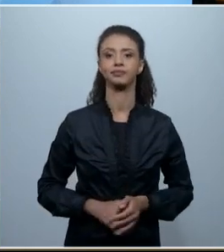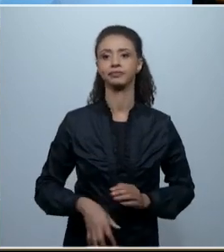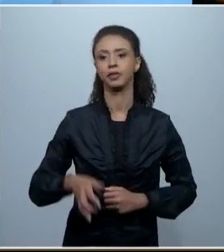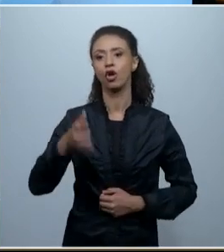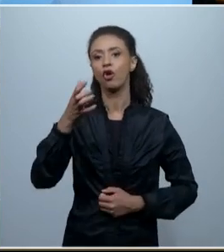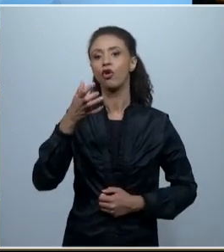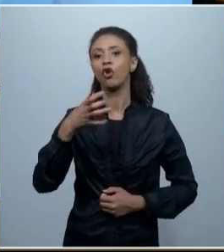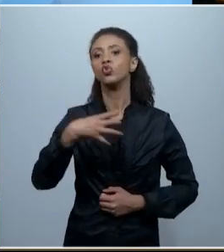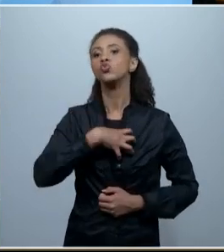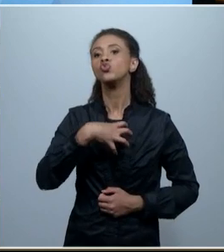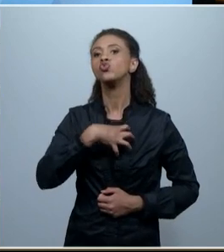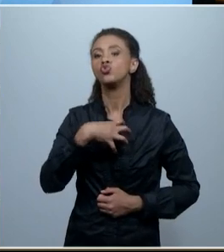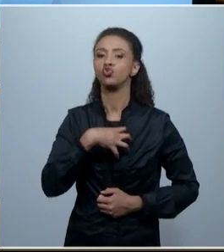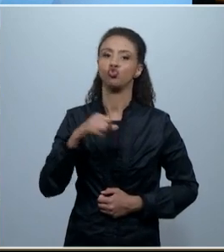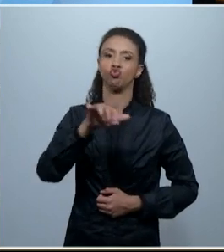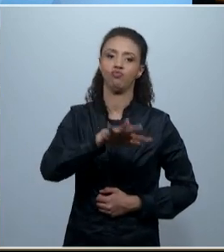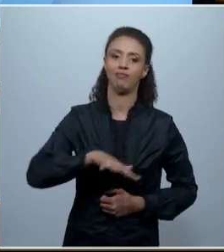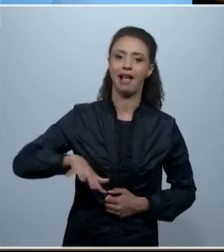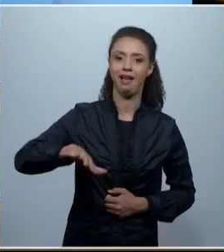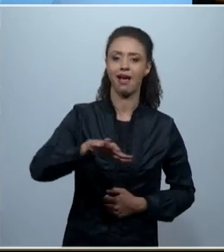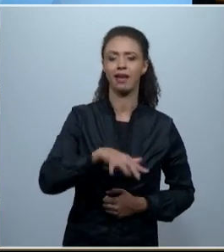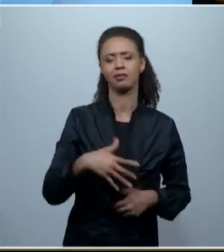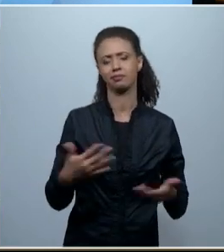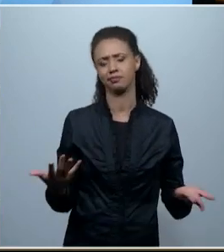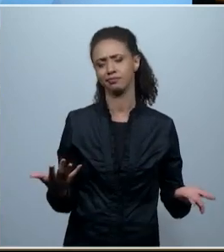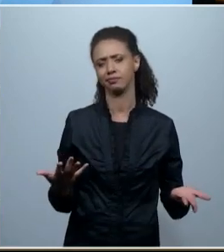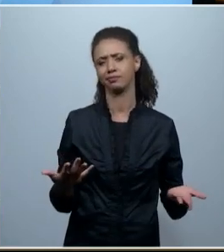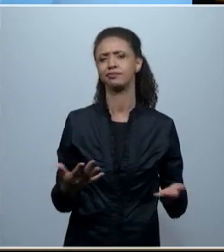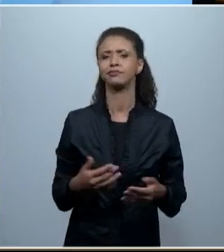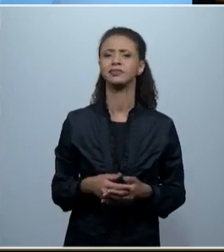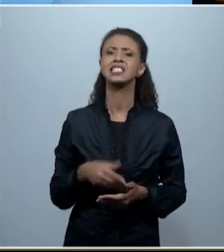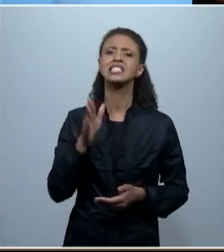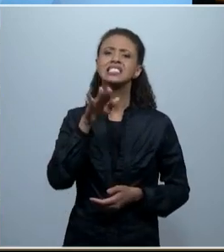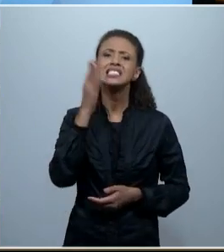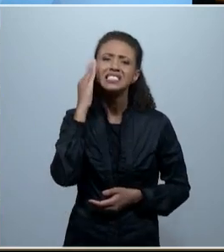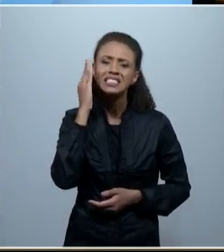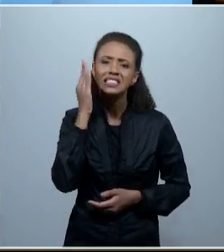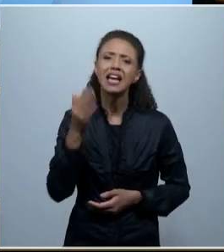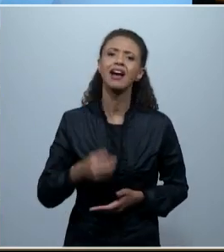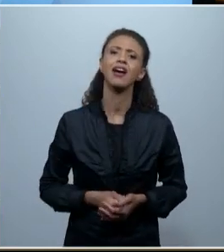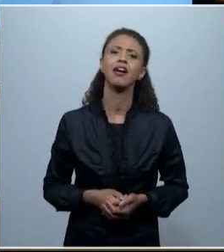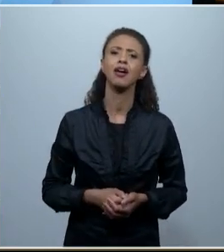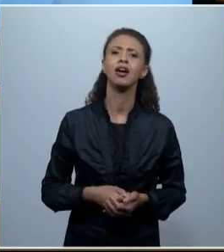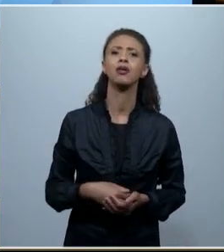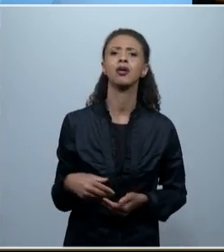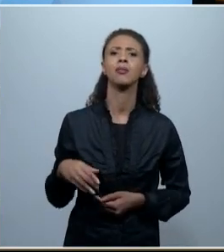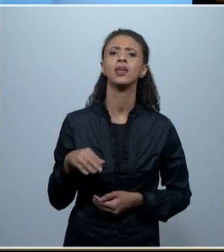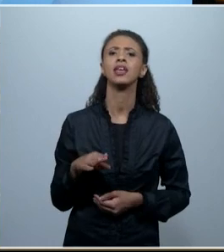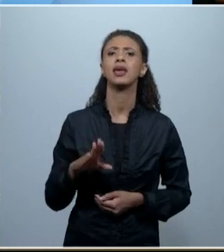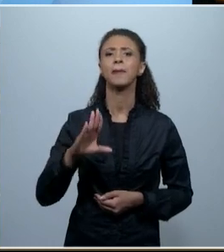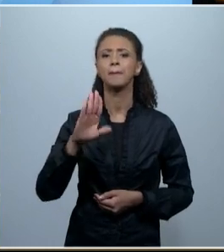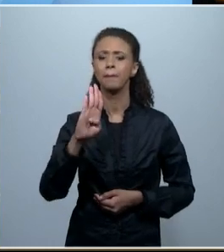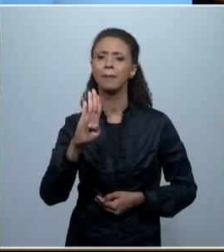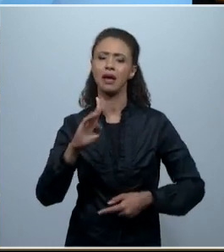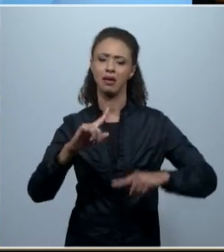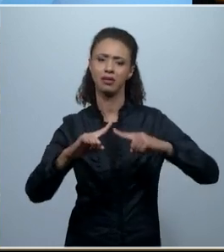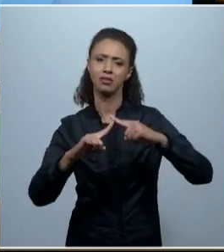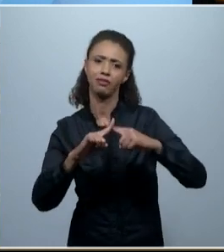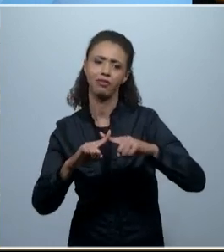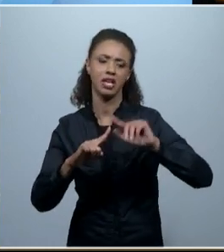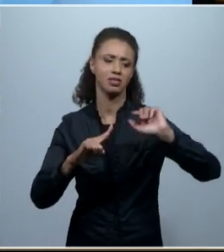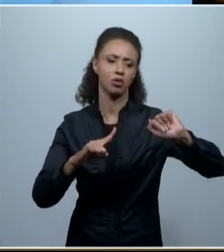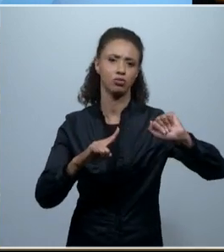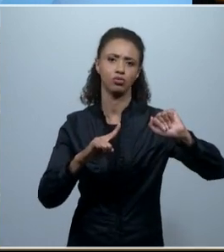triângulos quadriláteros e circunferências né base vezes altura sobre dois a por causa de um triângulo ou